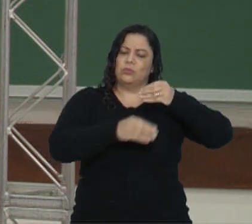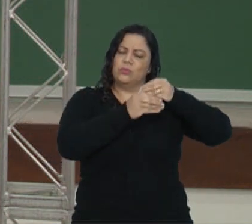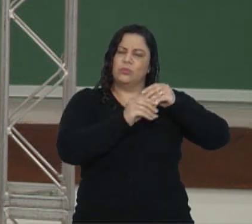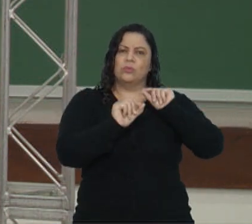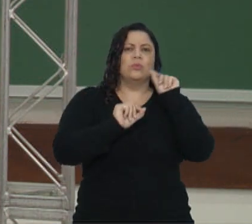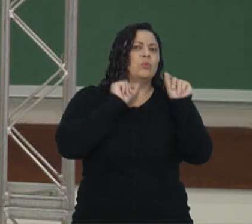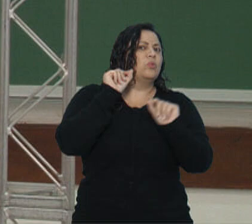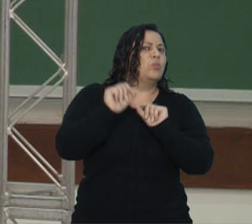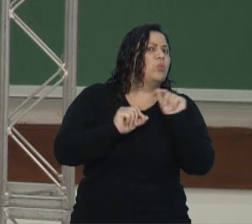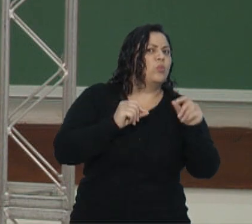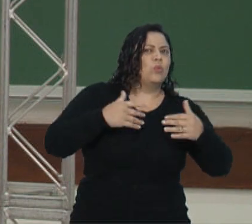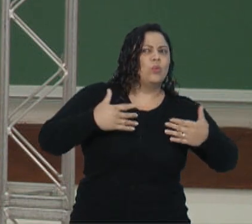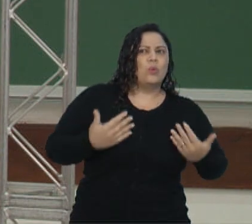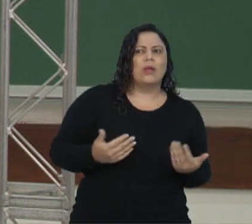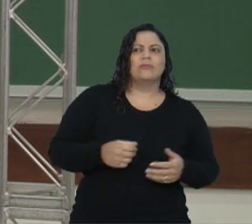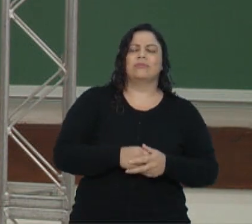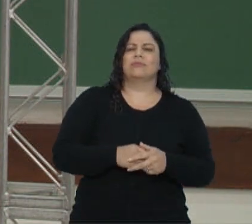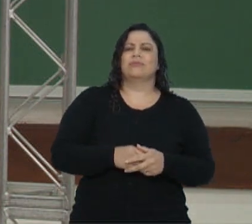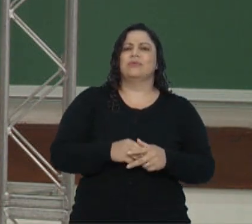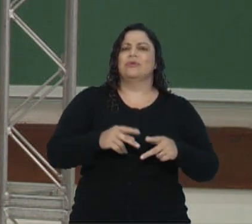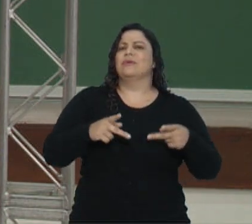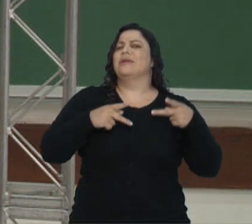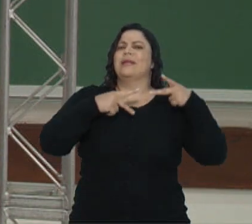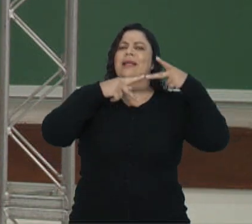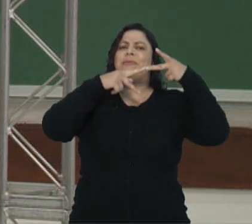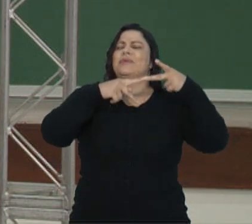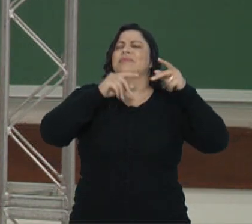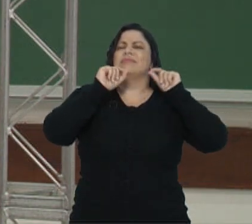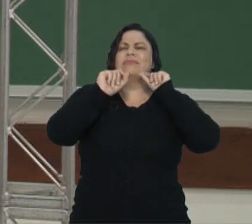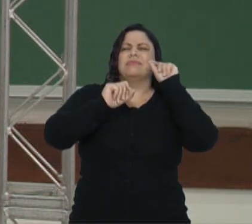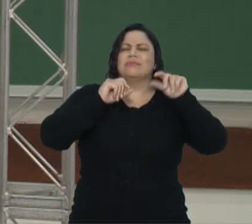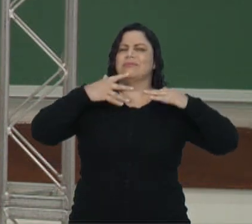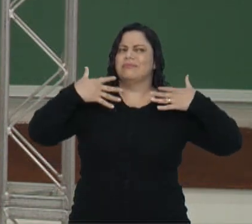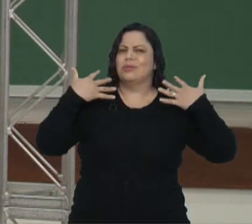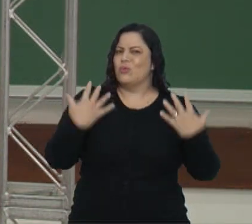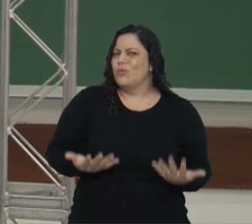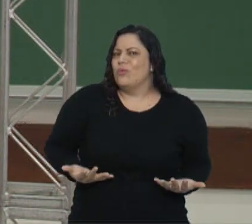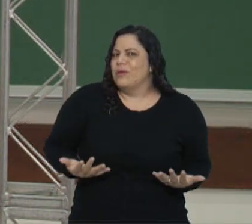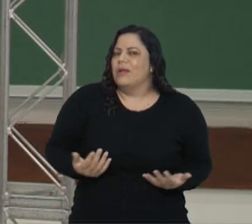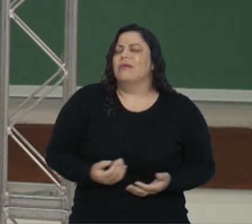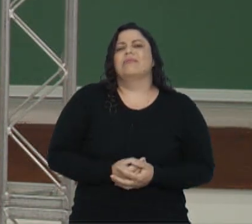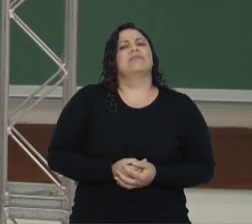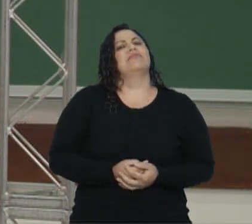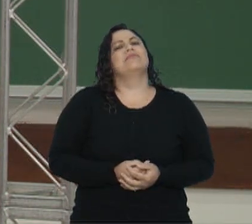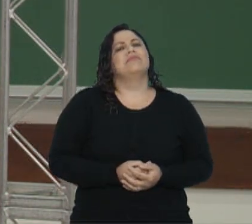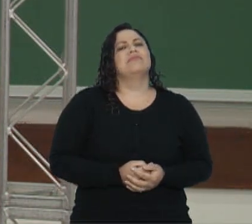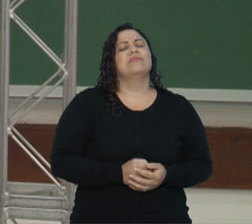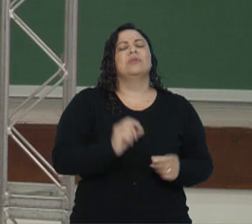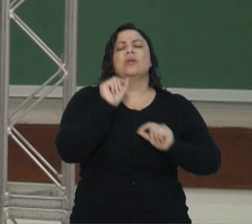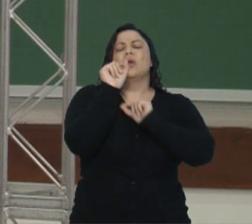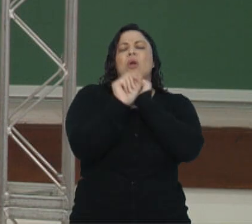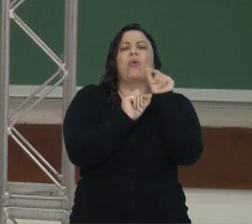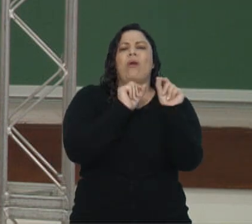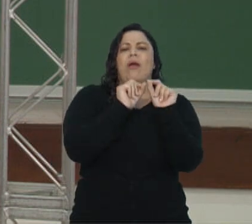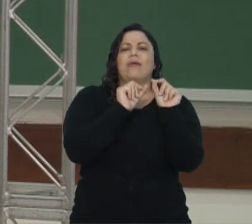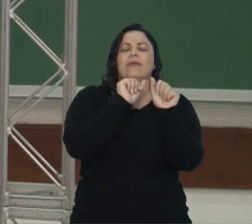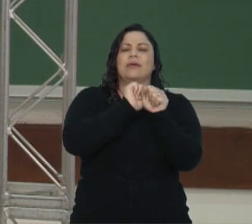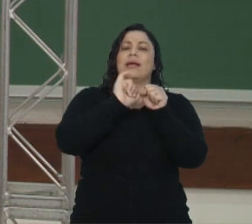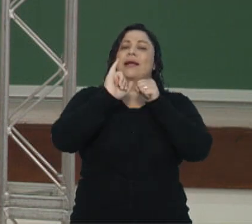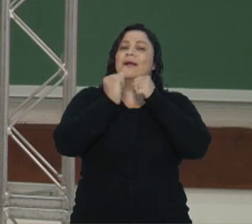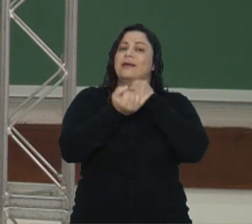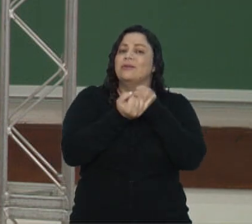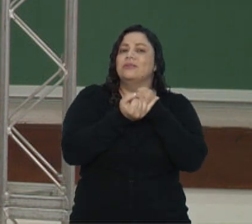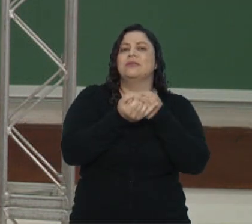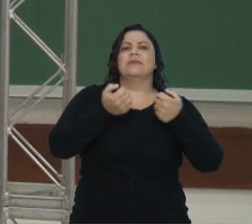Que preposição? Normalmente são preposições. Adjetivo, qual é o complemento que esse adjetivo ou aquele precisa,